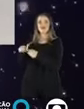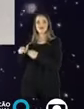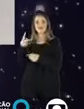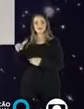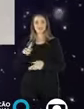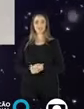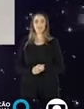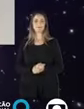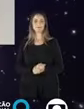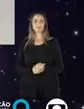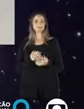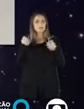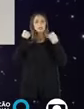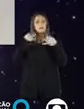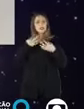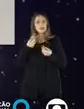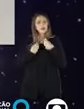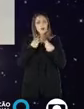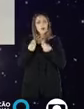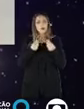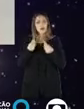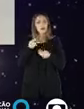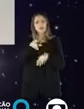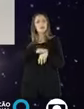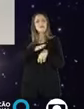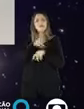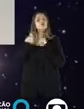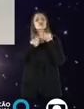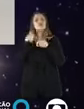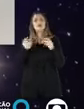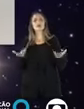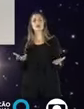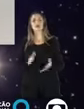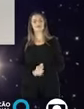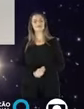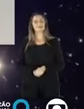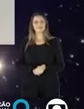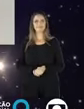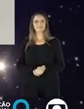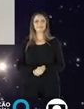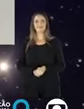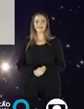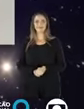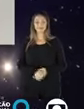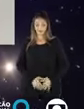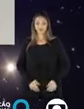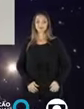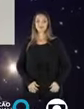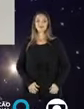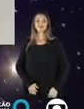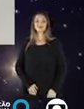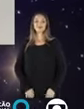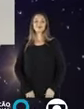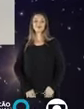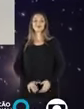E explica só um pouquinho, então, o que que é que você faz, exatamente. Tá, joia.